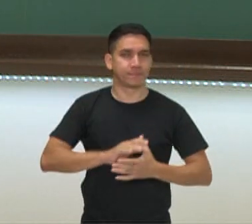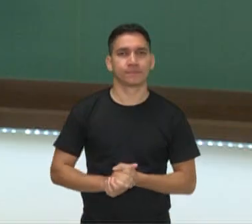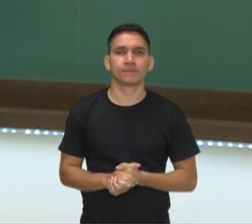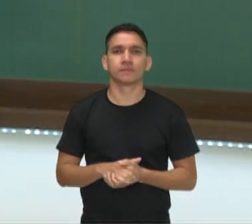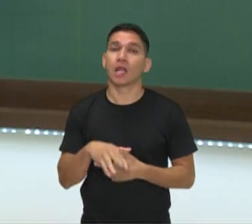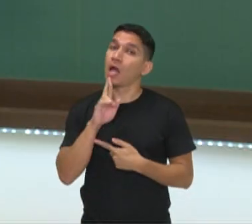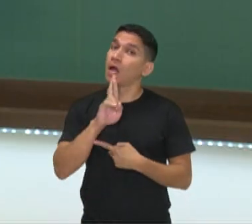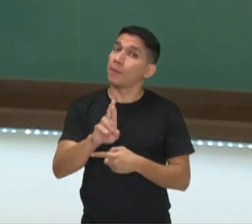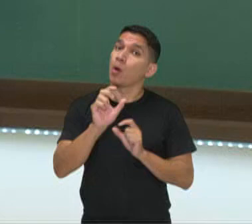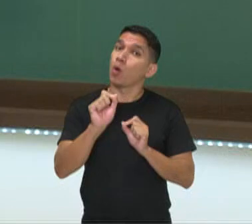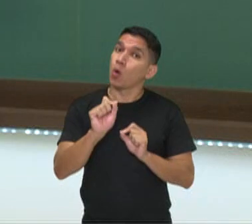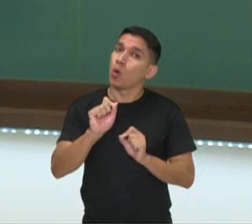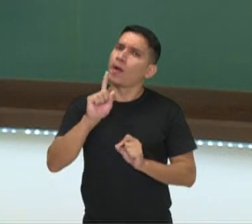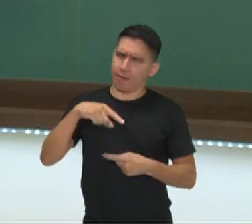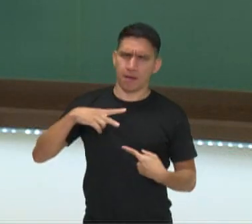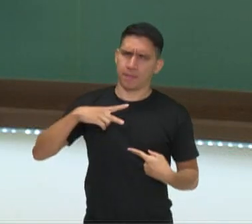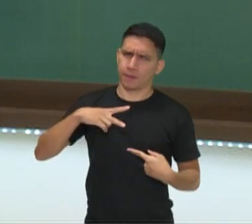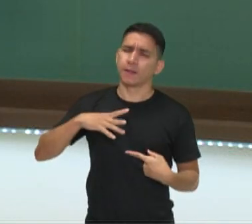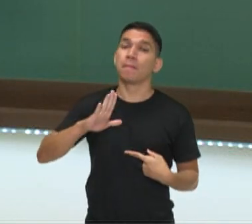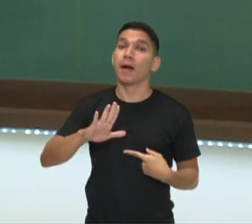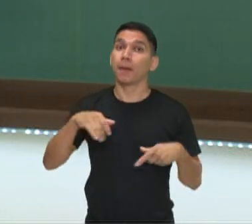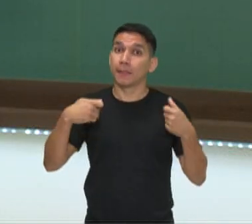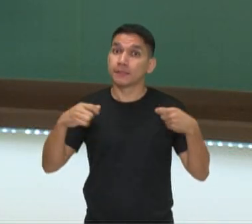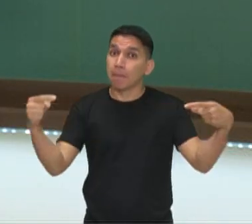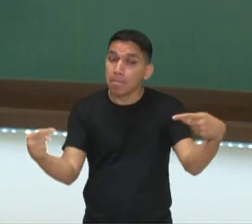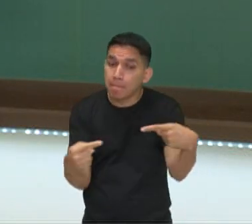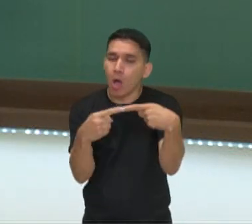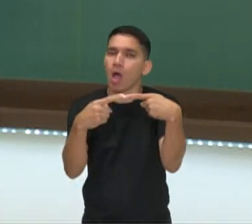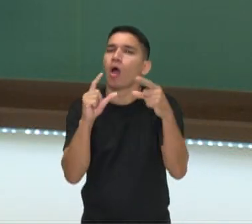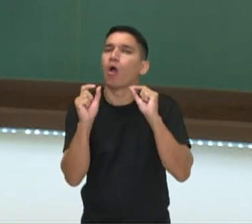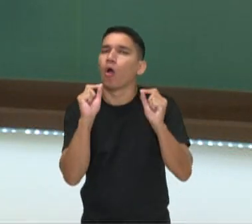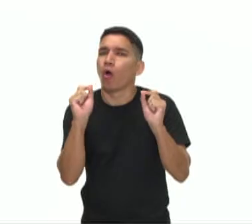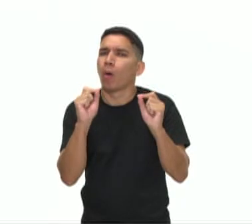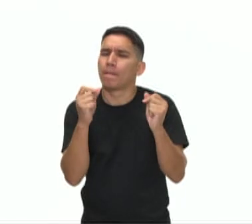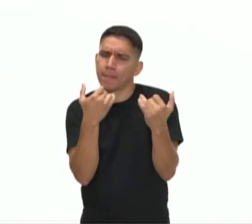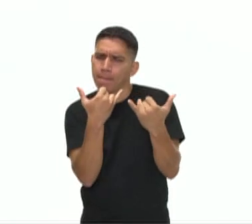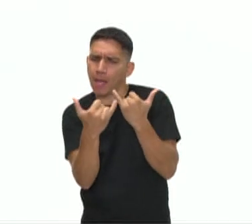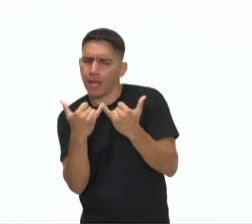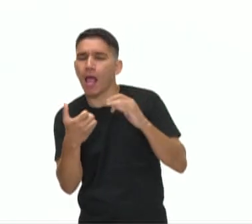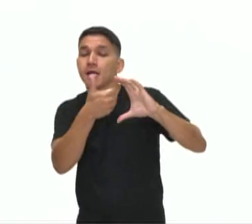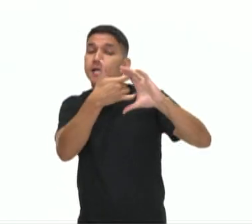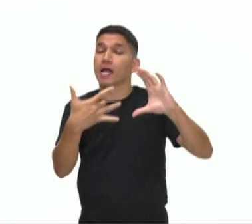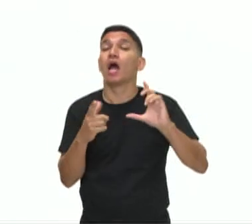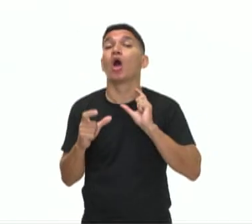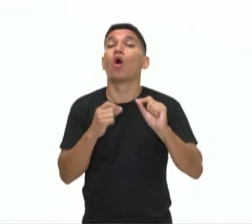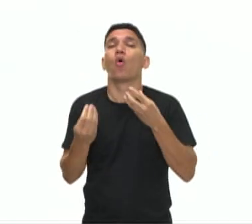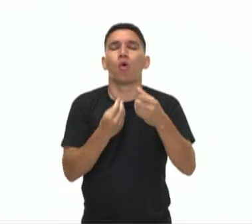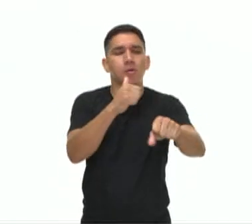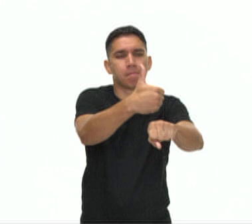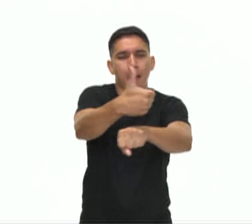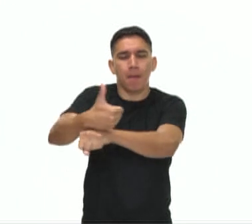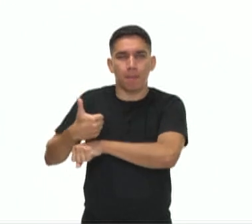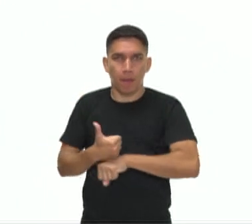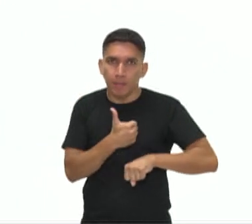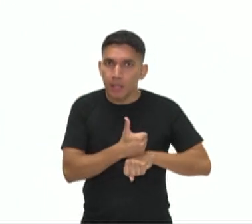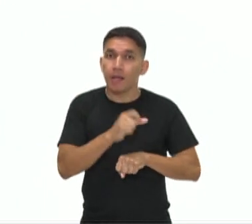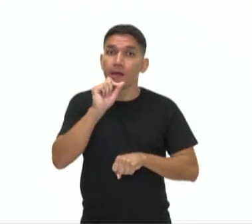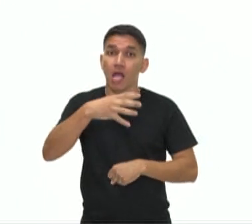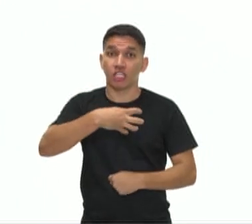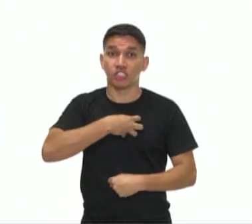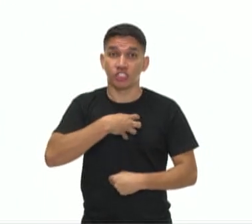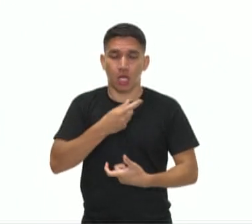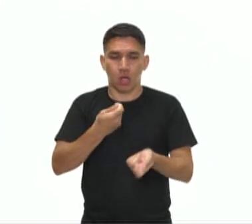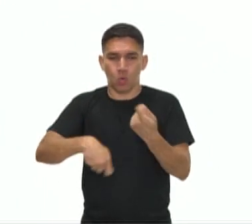sua resposta, ainda que pessoal, se deve considerar a característica do coronelismo, uma forma de